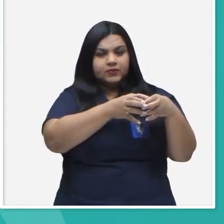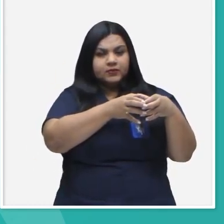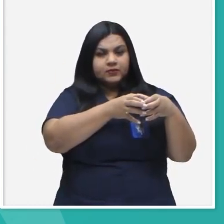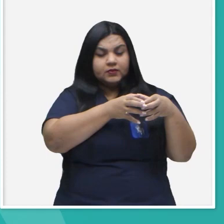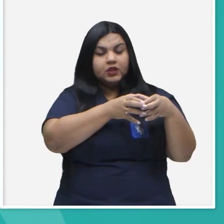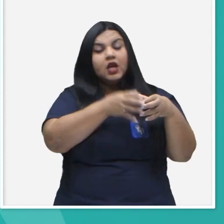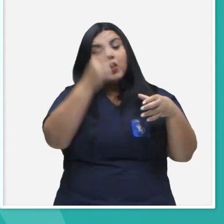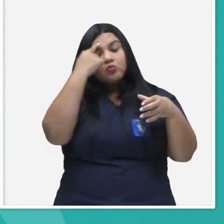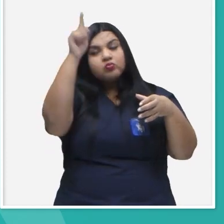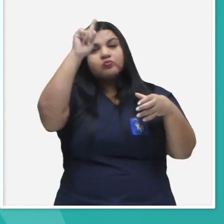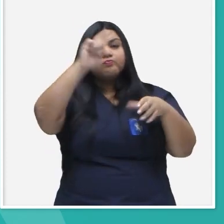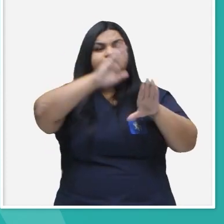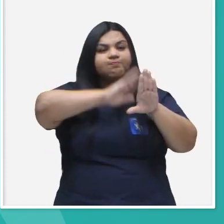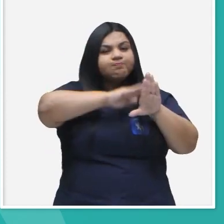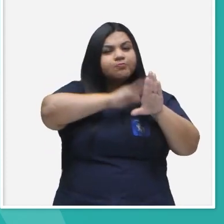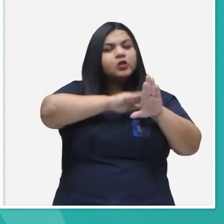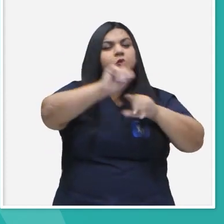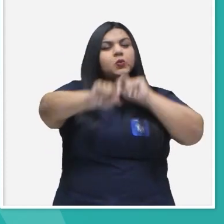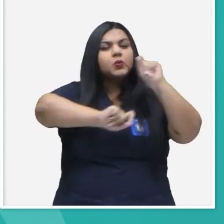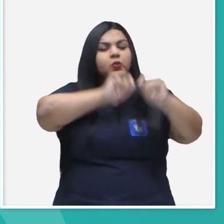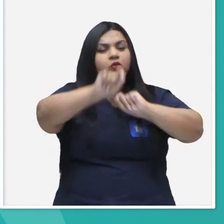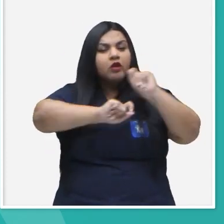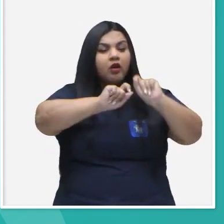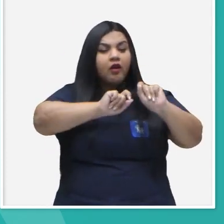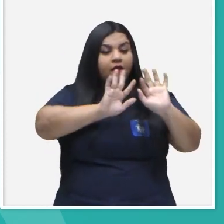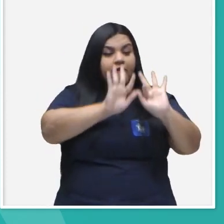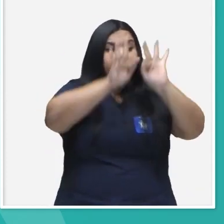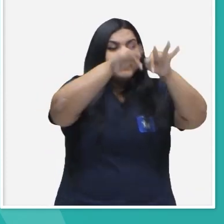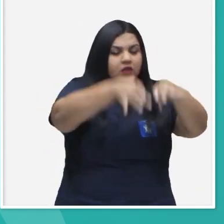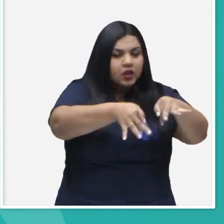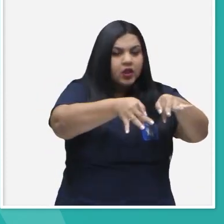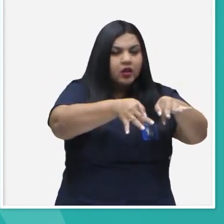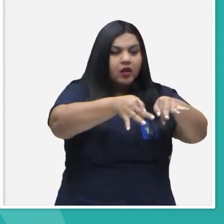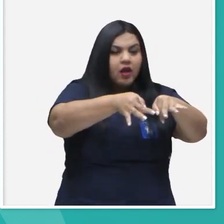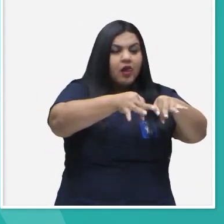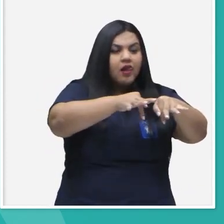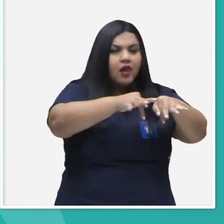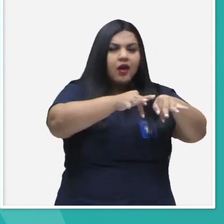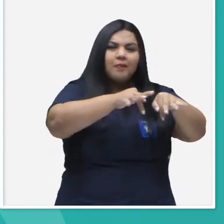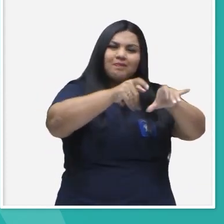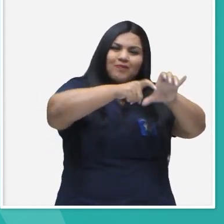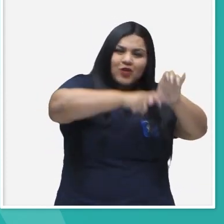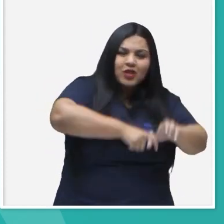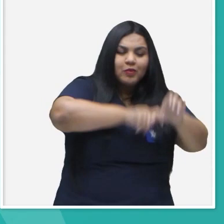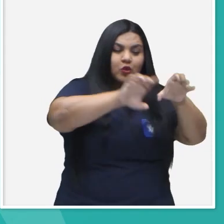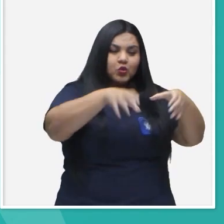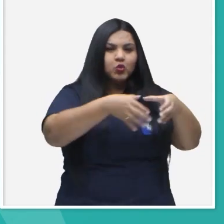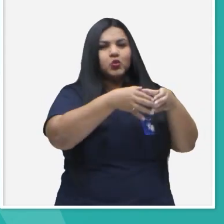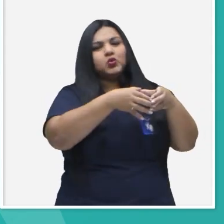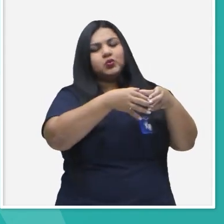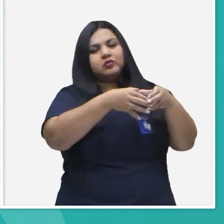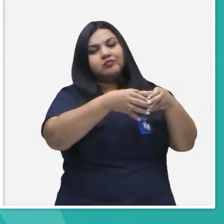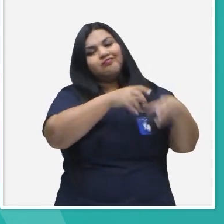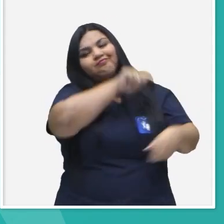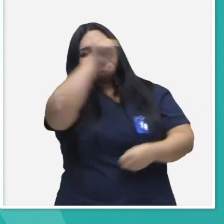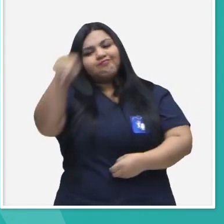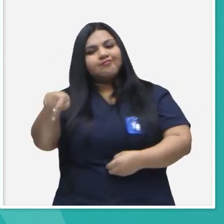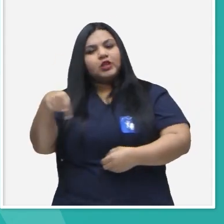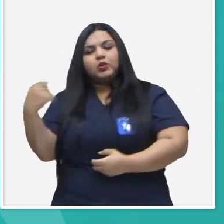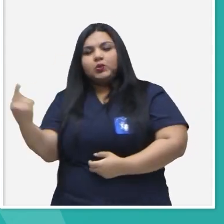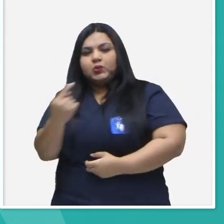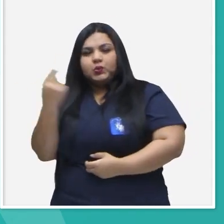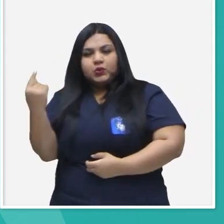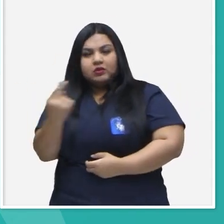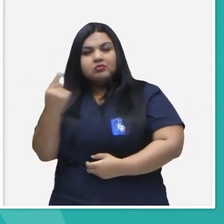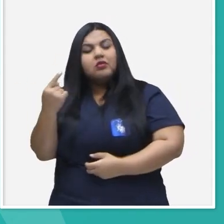a idealização do jogo, no caso, o resultado final depende do coletivo, ou seja, do grupo, já no esporte